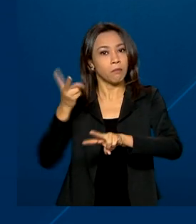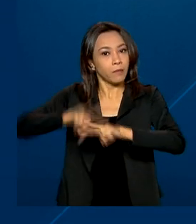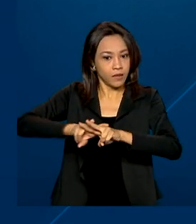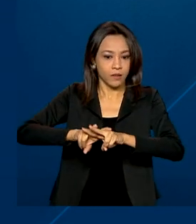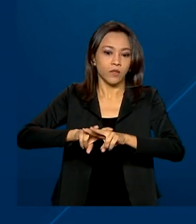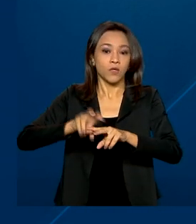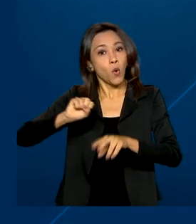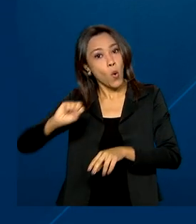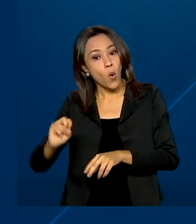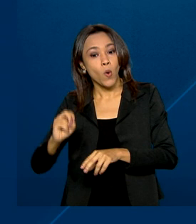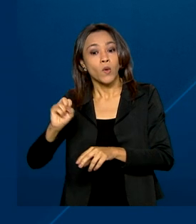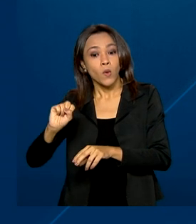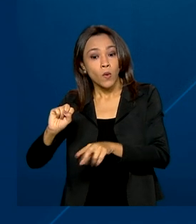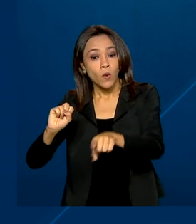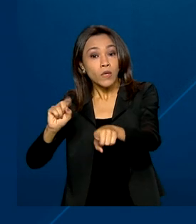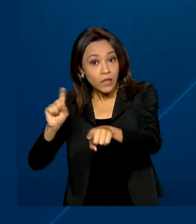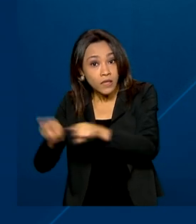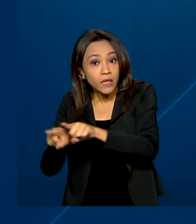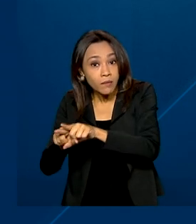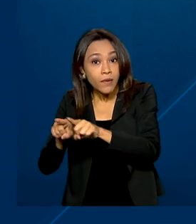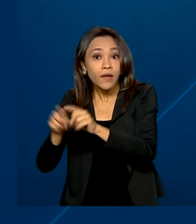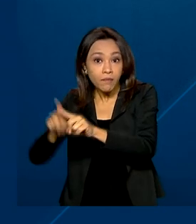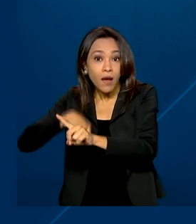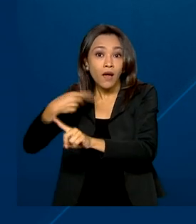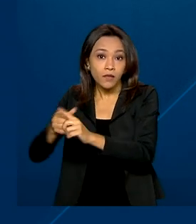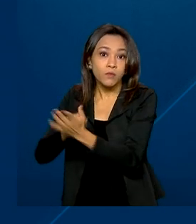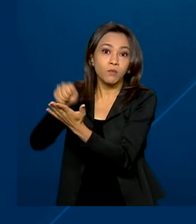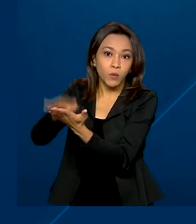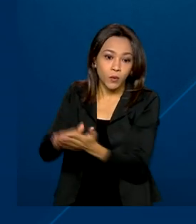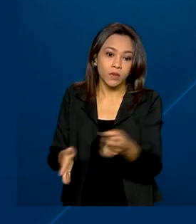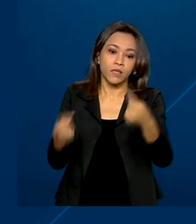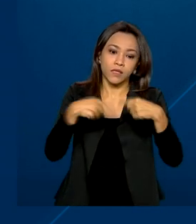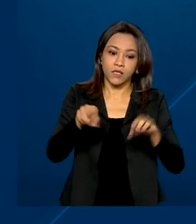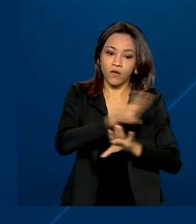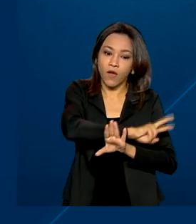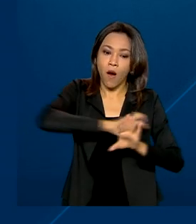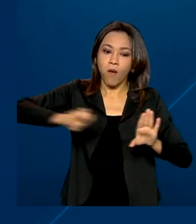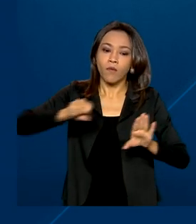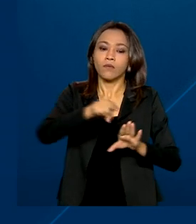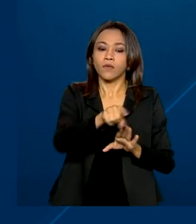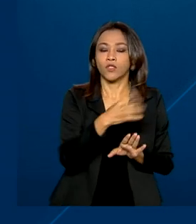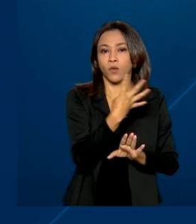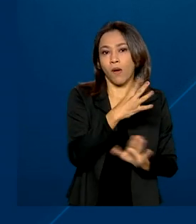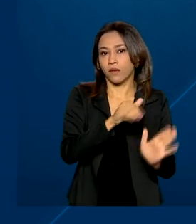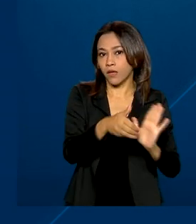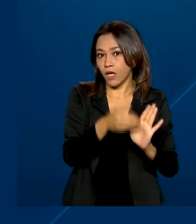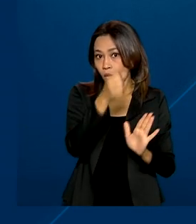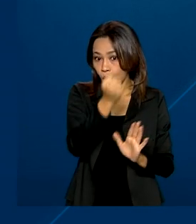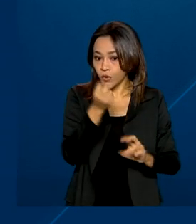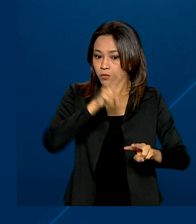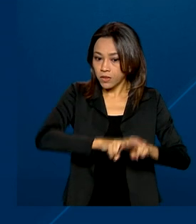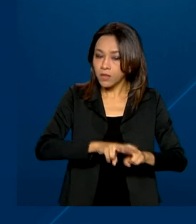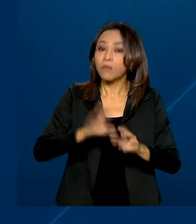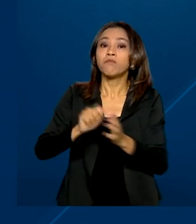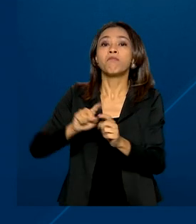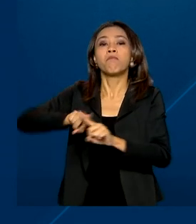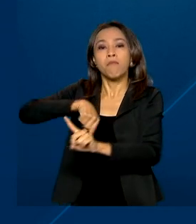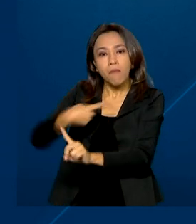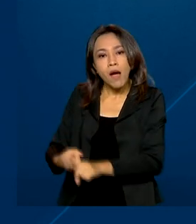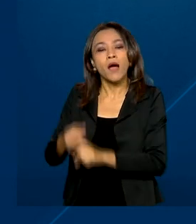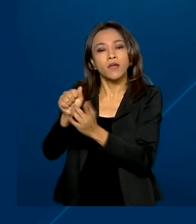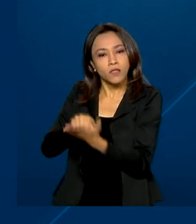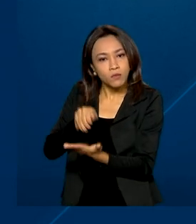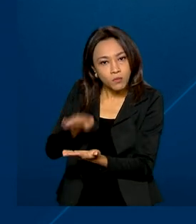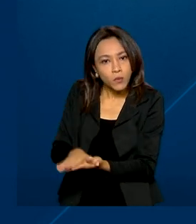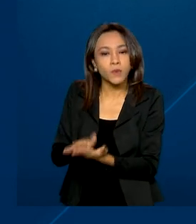se houver furto mediante fraude apenas vai ser de quatro a oito anos de prisão e multa o crime